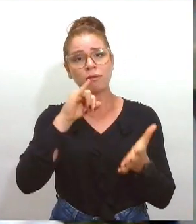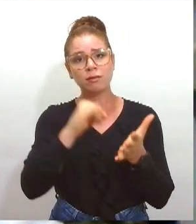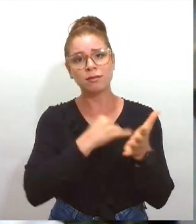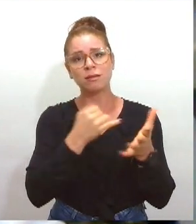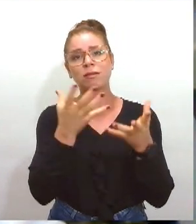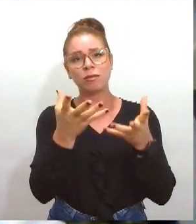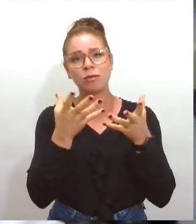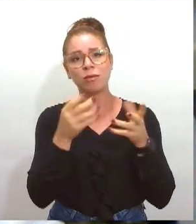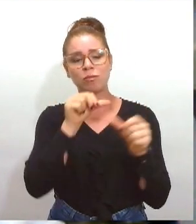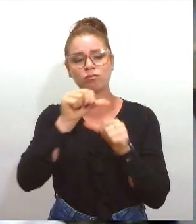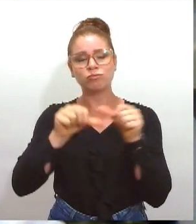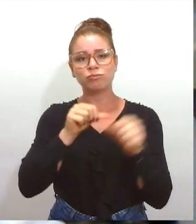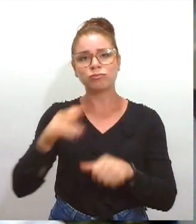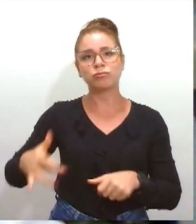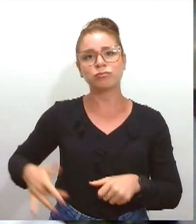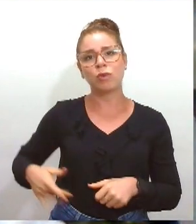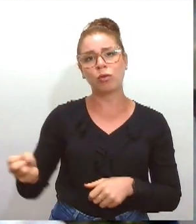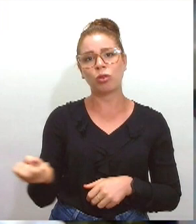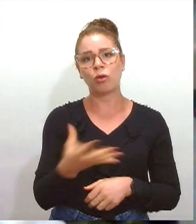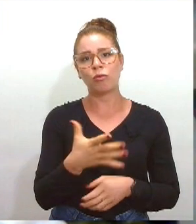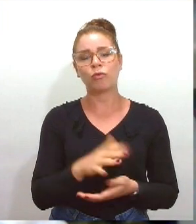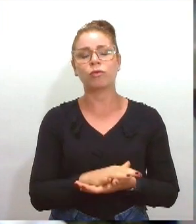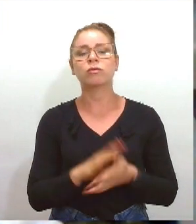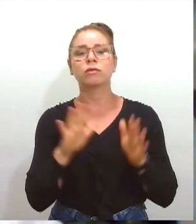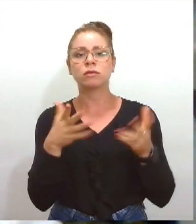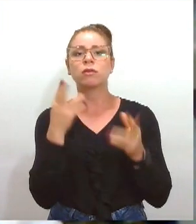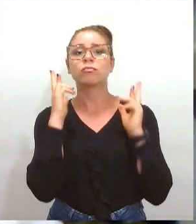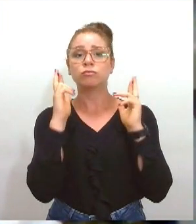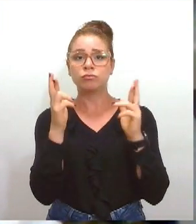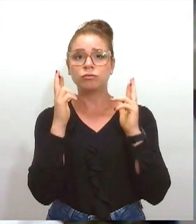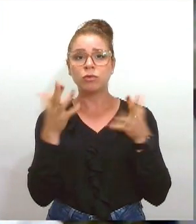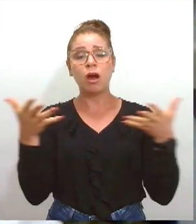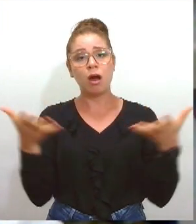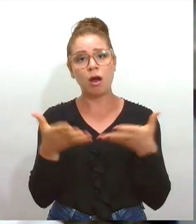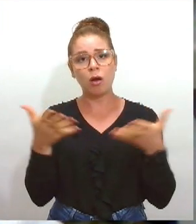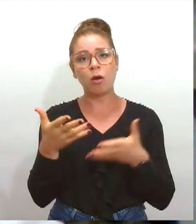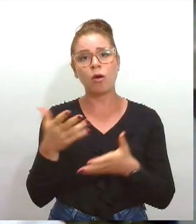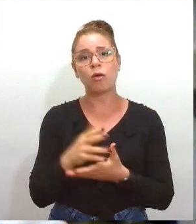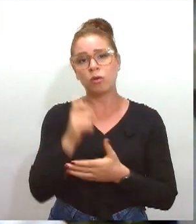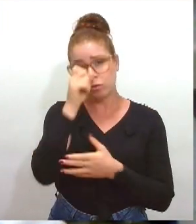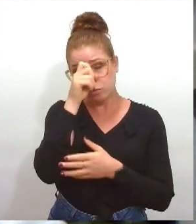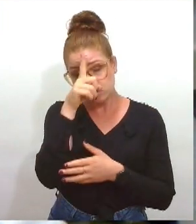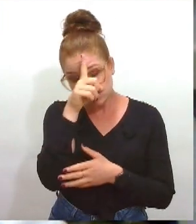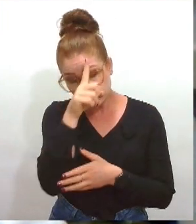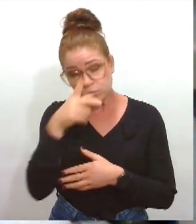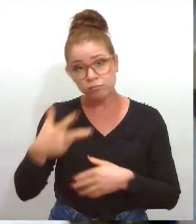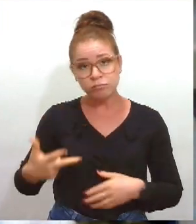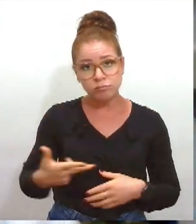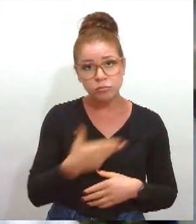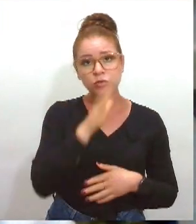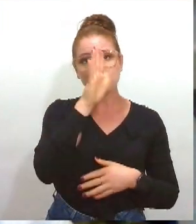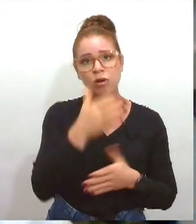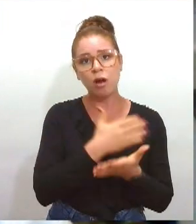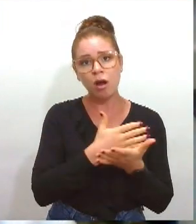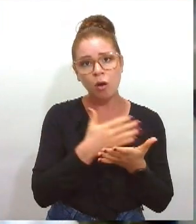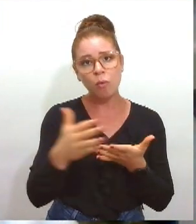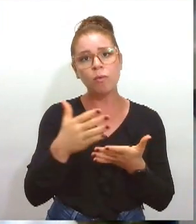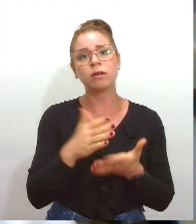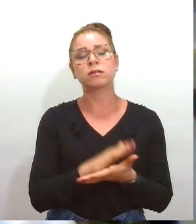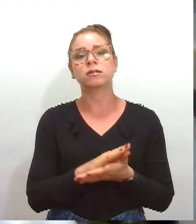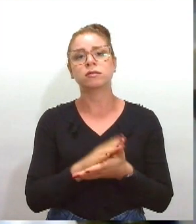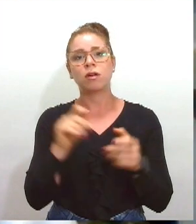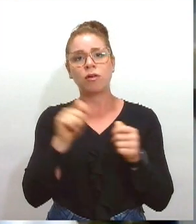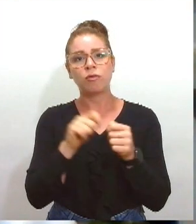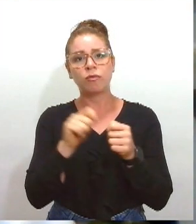nossa expectativa é que o Hospital Cirurgia comece a realizar o procedimento, uma vez que o Hospital